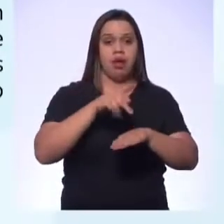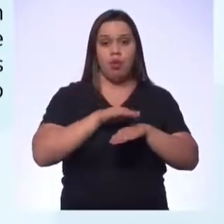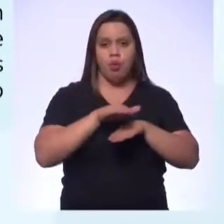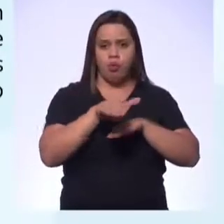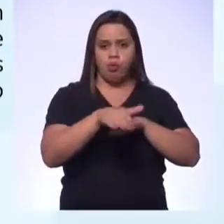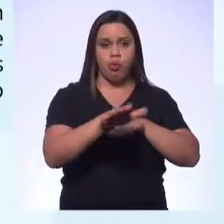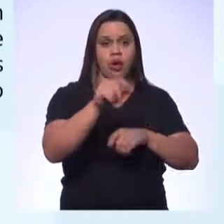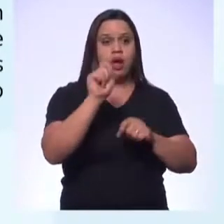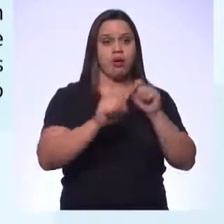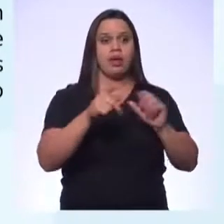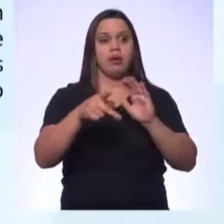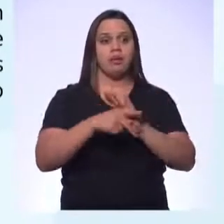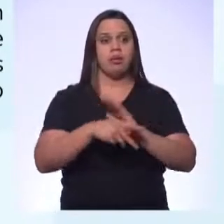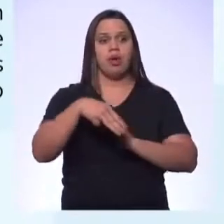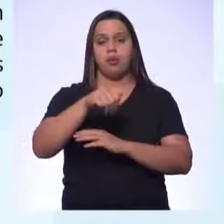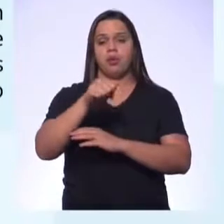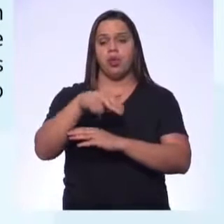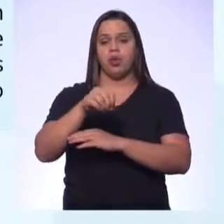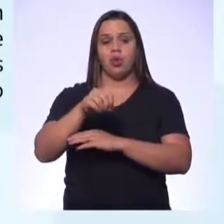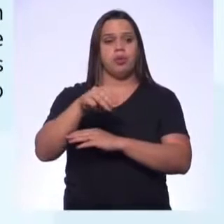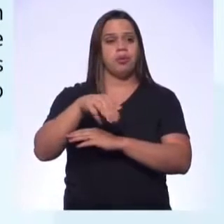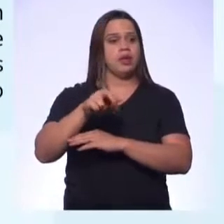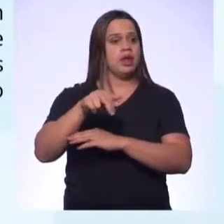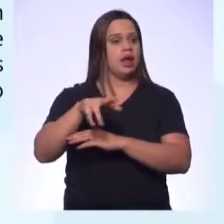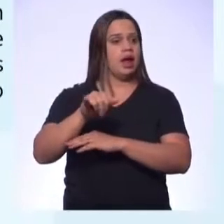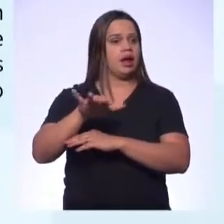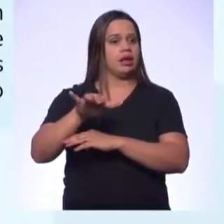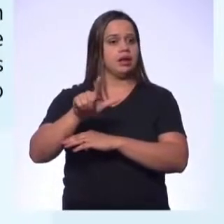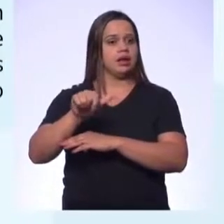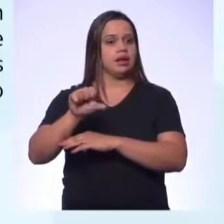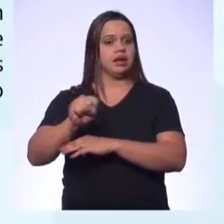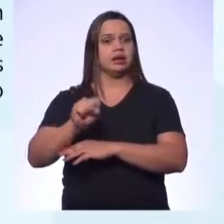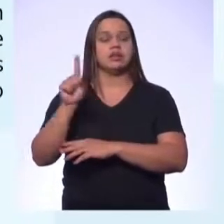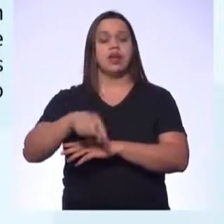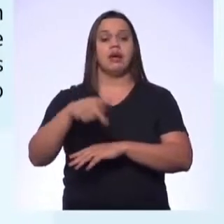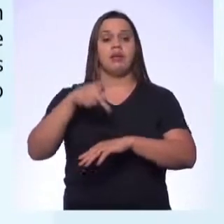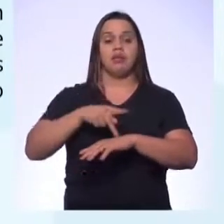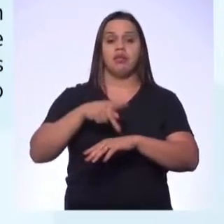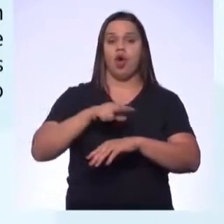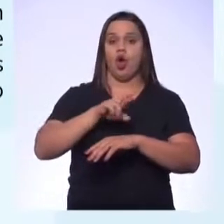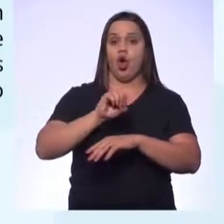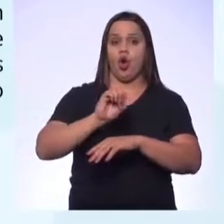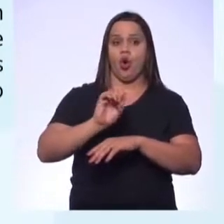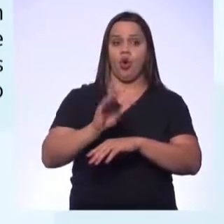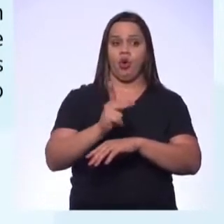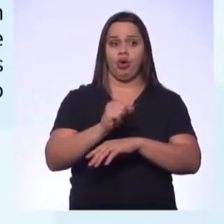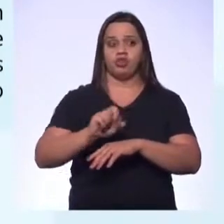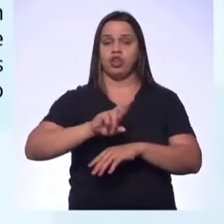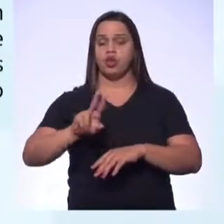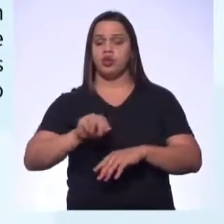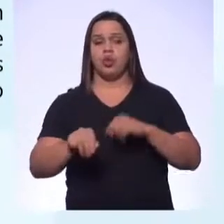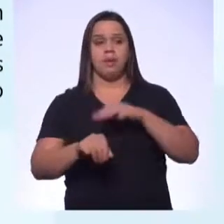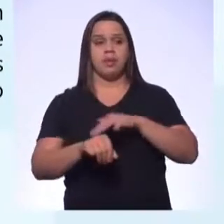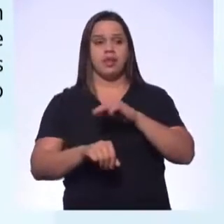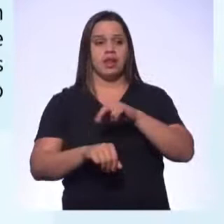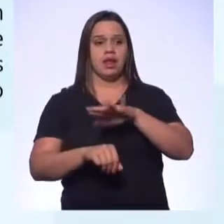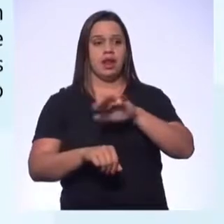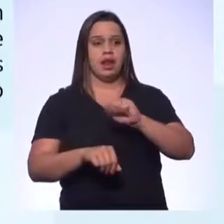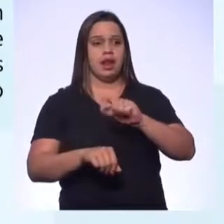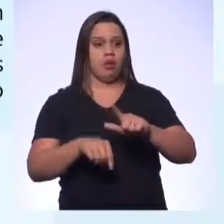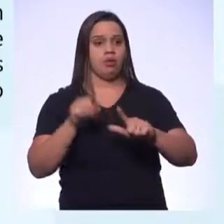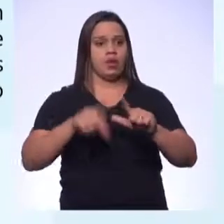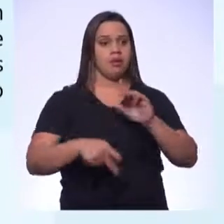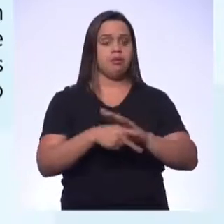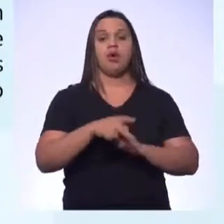como monomineráricas e consideradas rochas e não minerais. São exemplos o calcário e o quartzito. Tá,